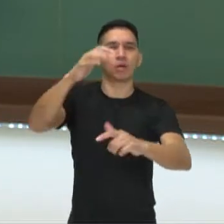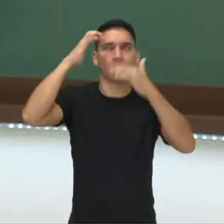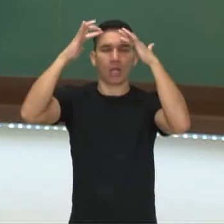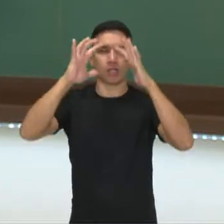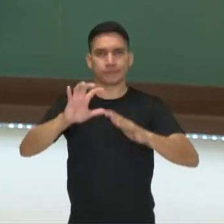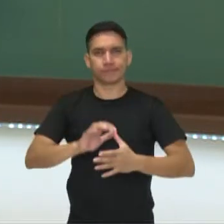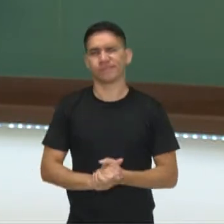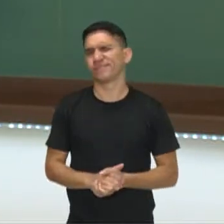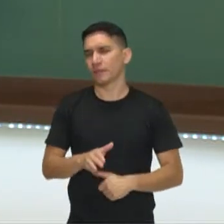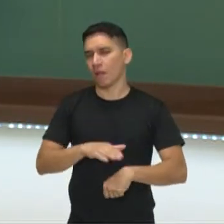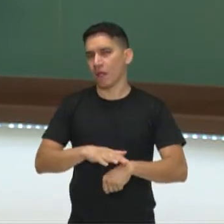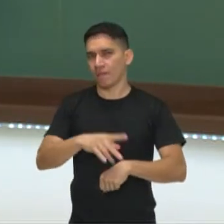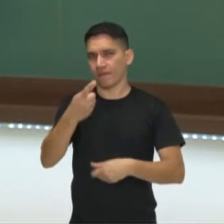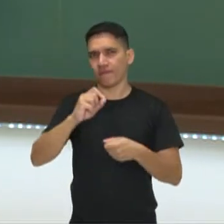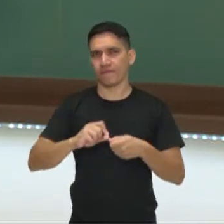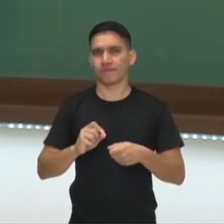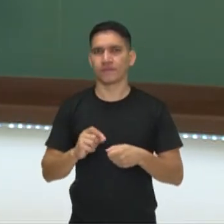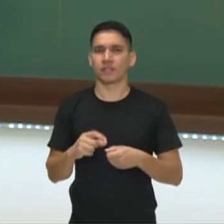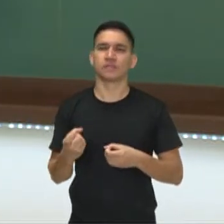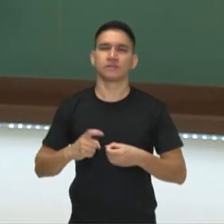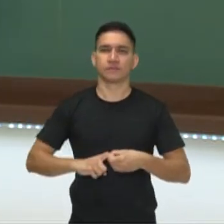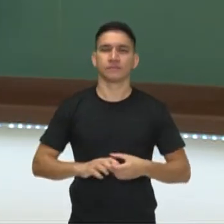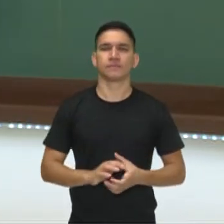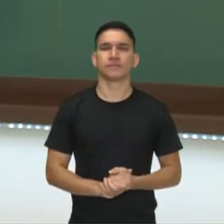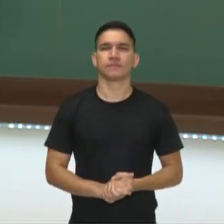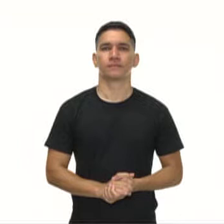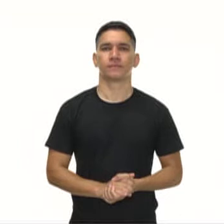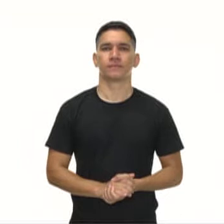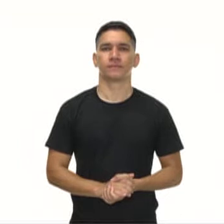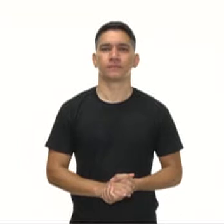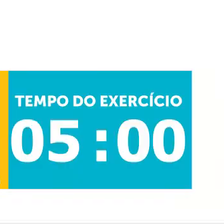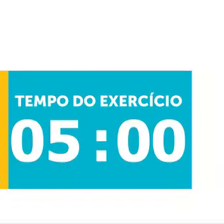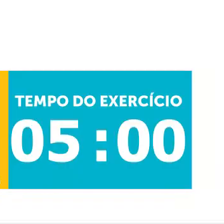Legal? Tempinho para vocês fazerem, bacana o exercício. Até logo.